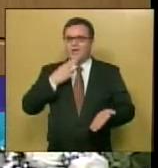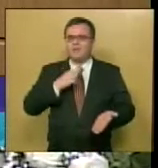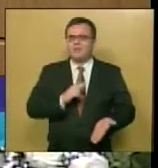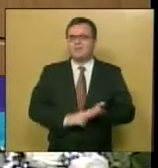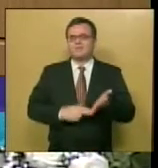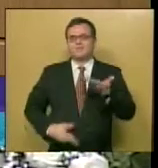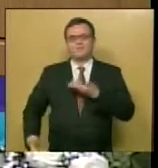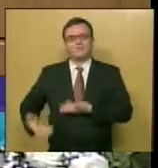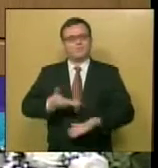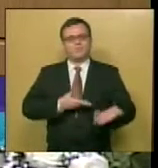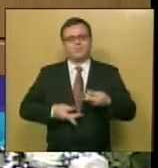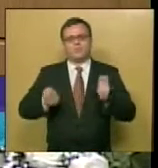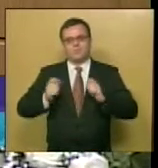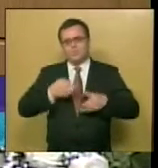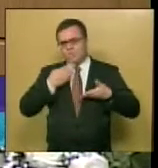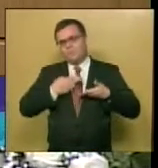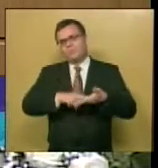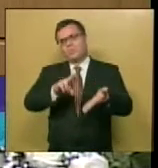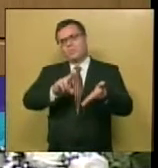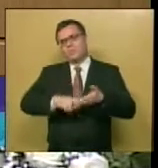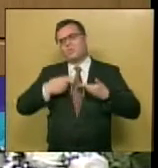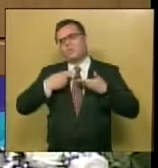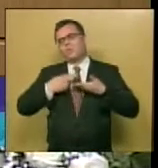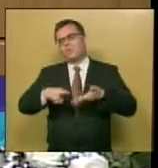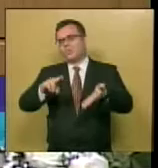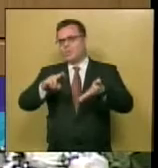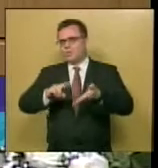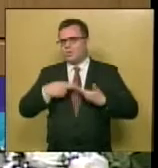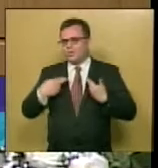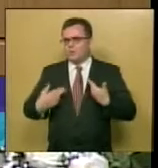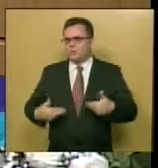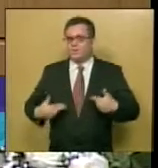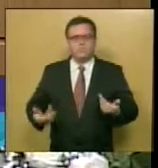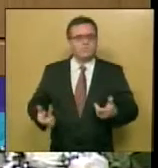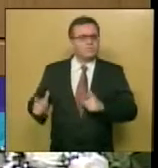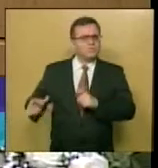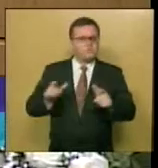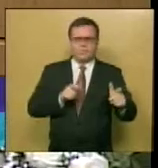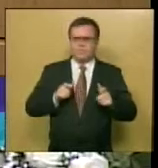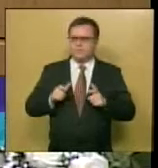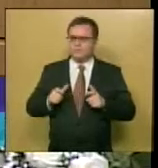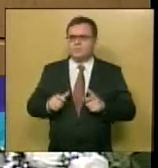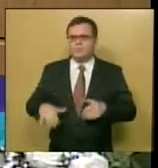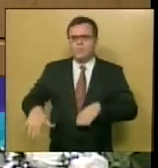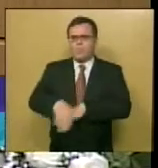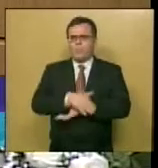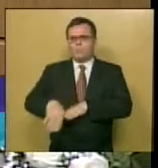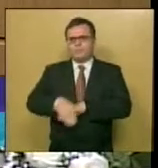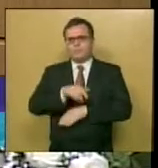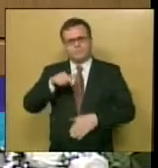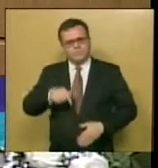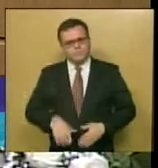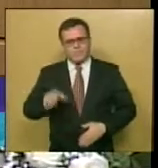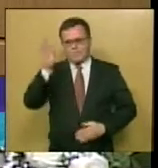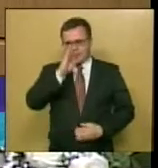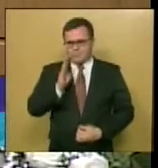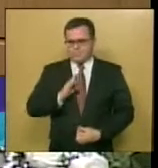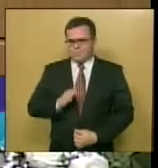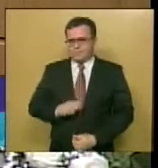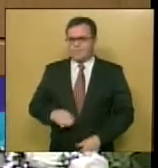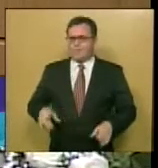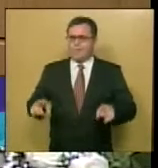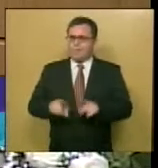podendo franquear correspondências de até 20 gramas para qualquer endereço no território nacional, além